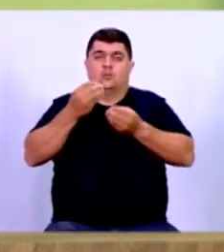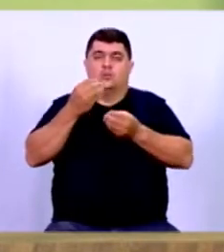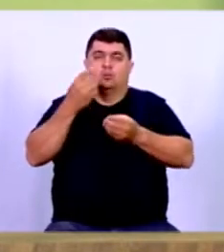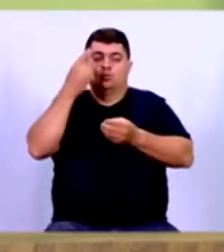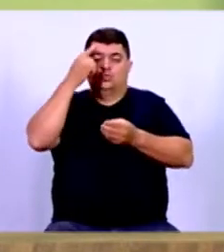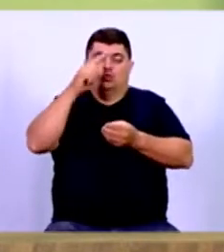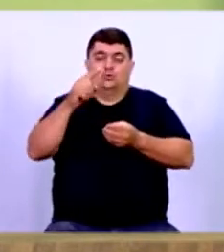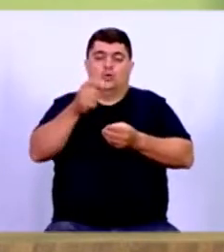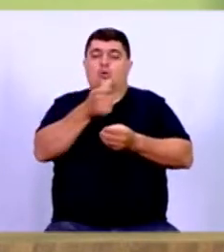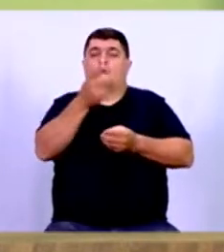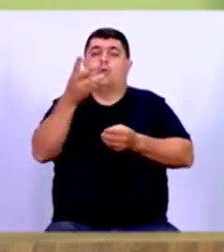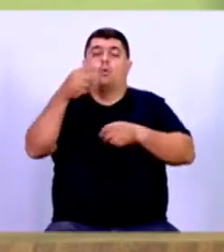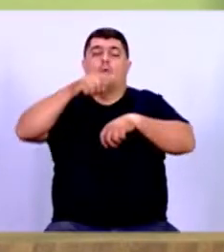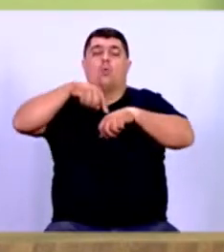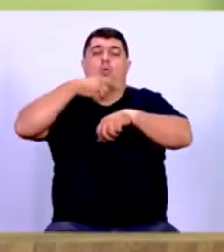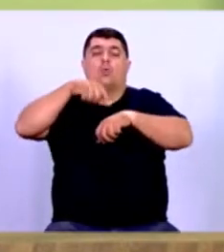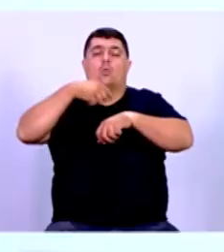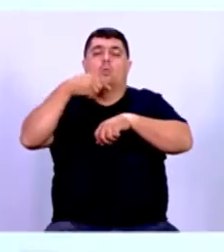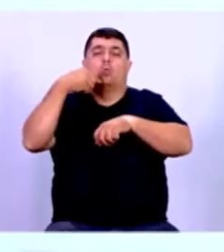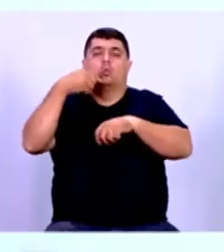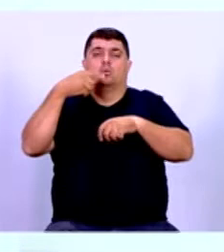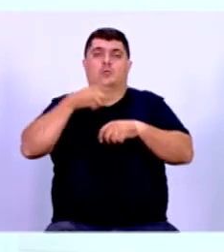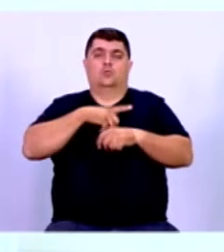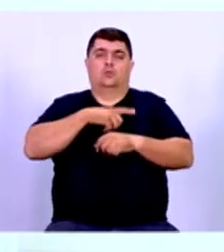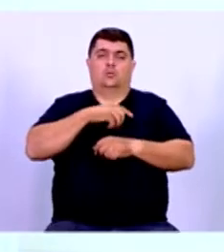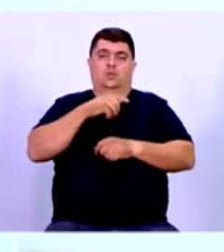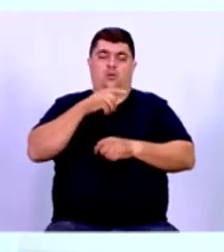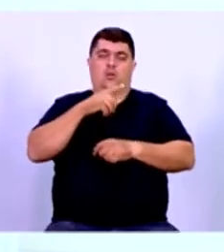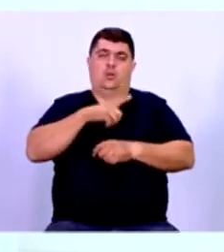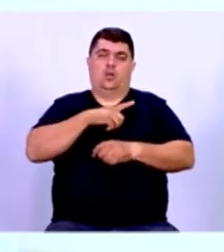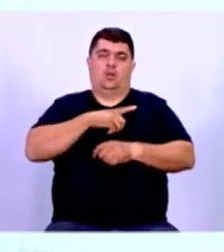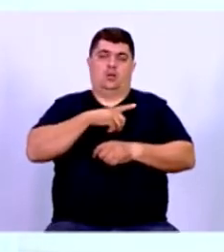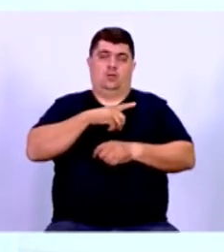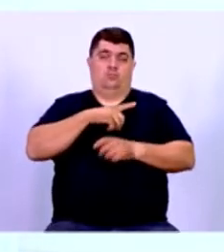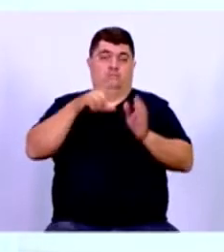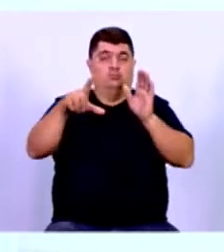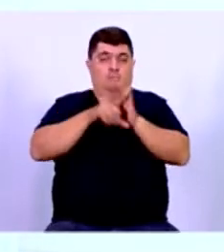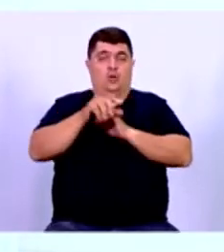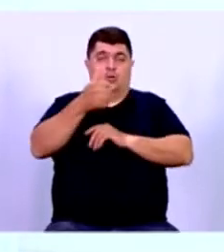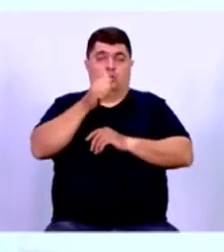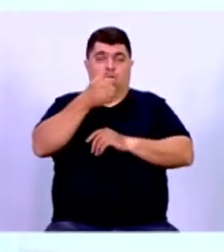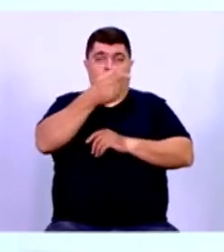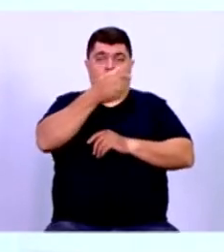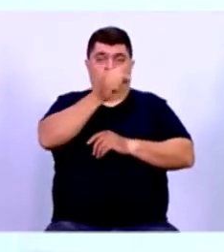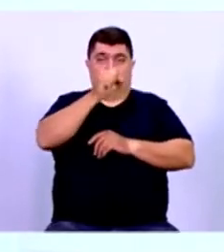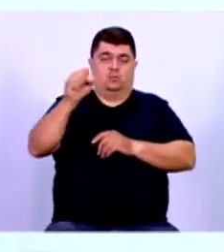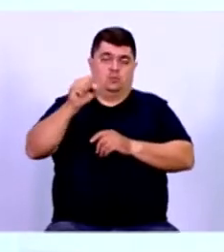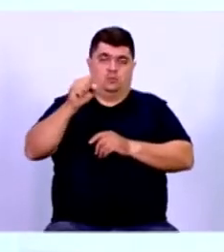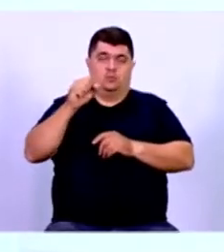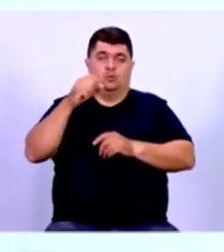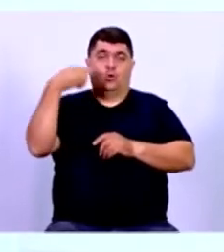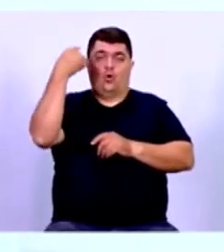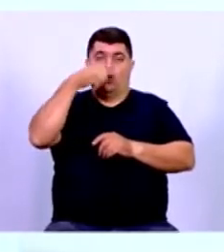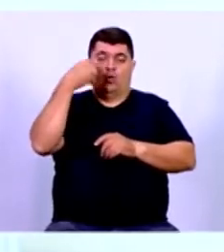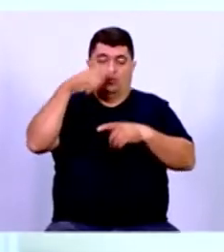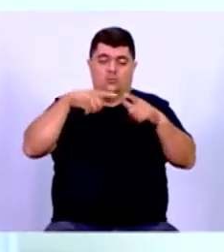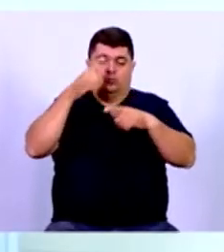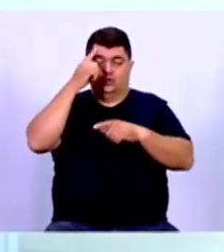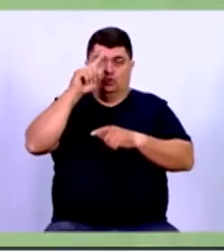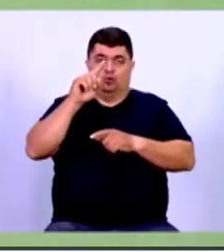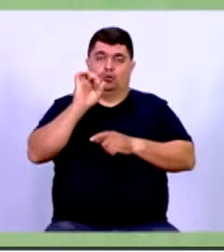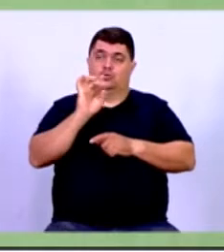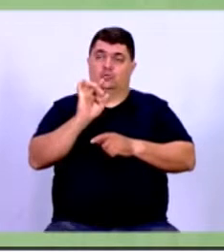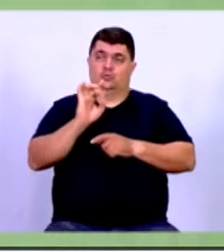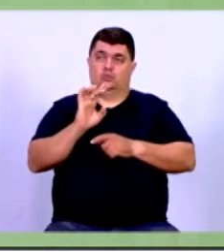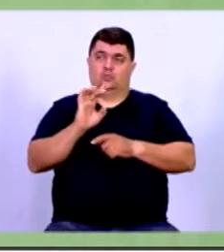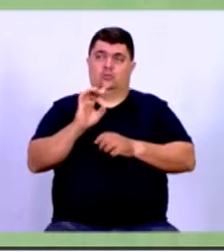trabalho do estagiário? A Lei 11.788 prevê claramente a jornada de trabalho do estagiário. Ela